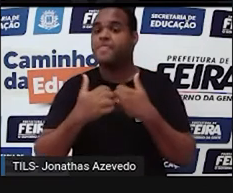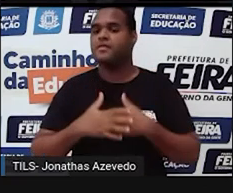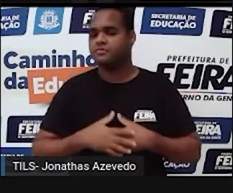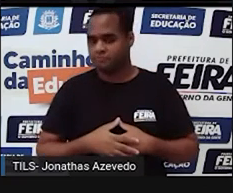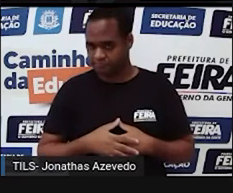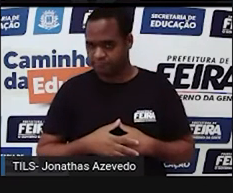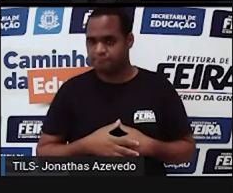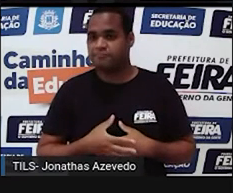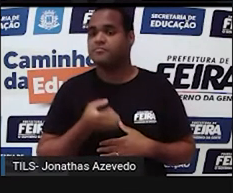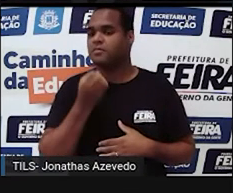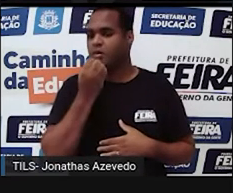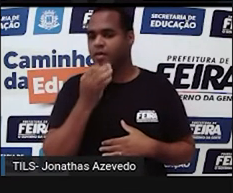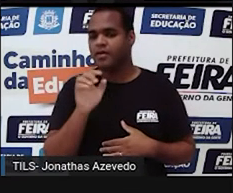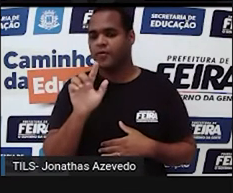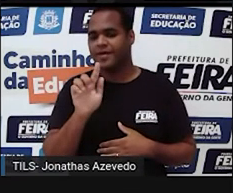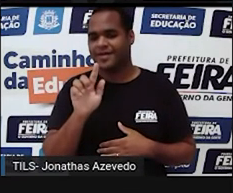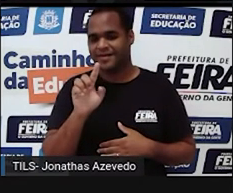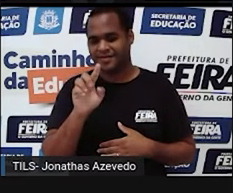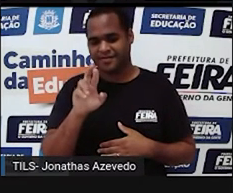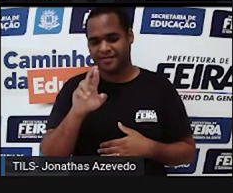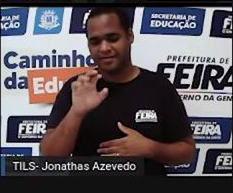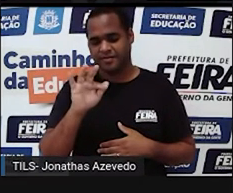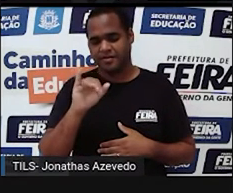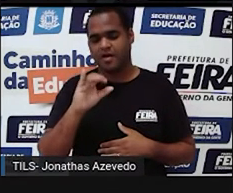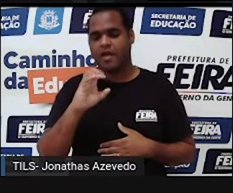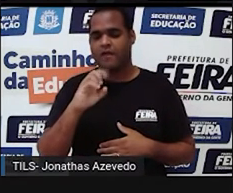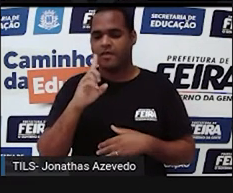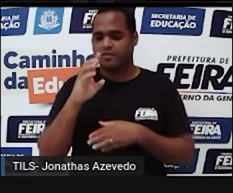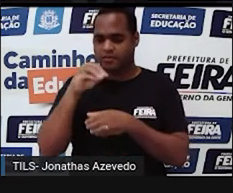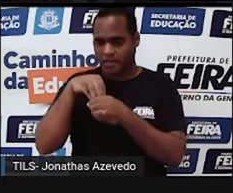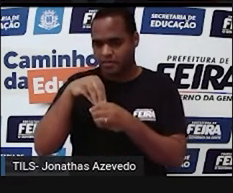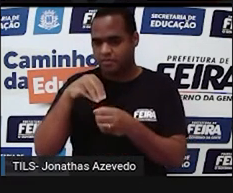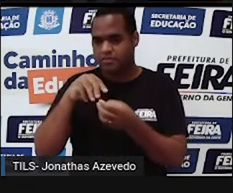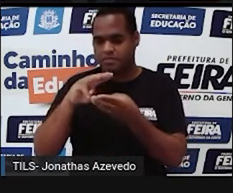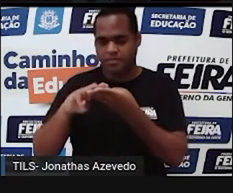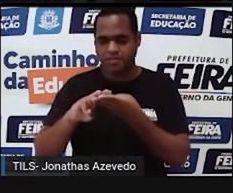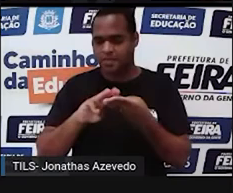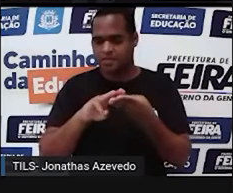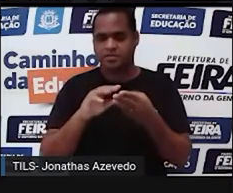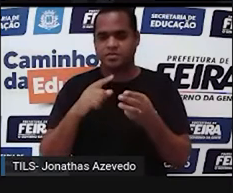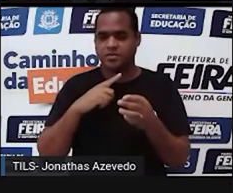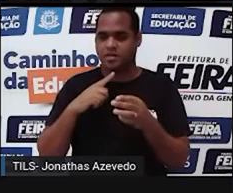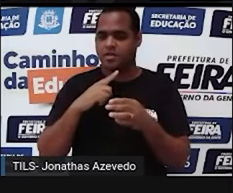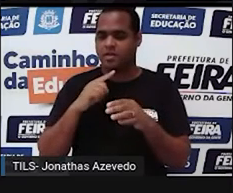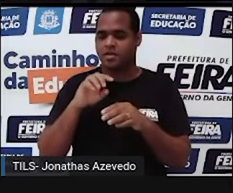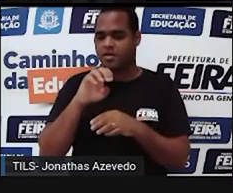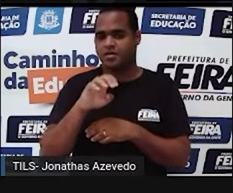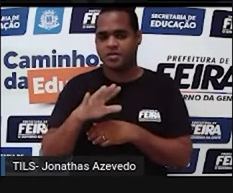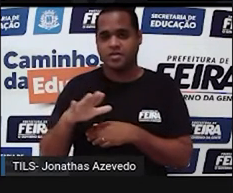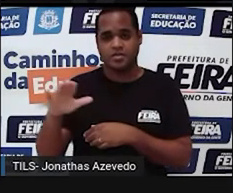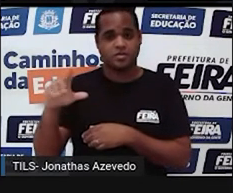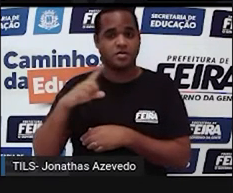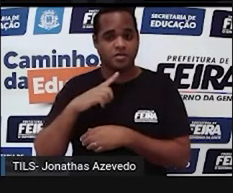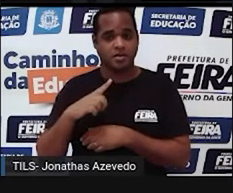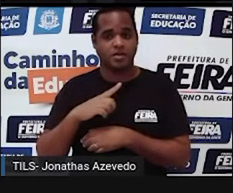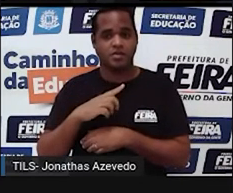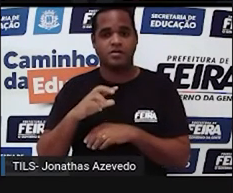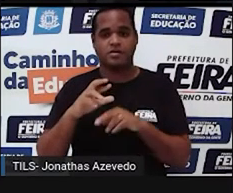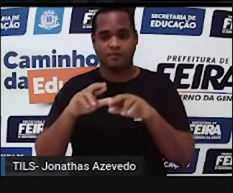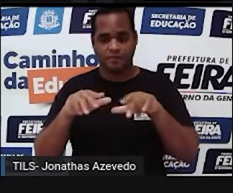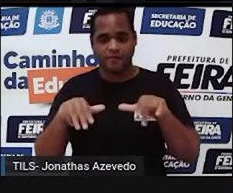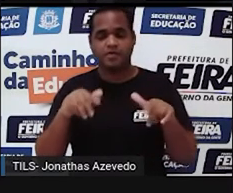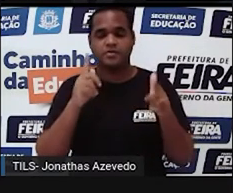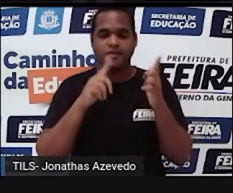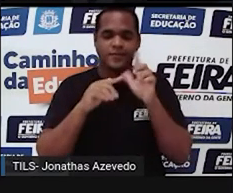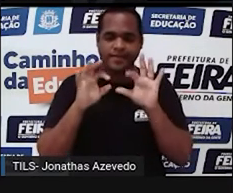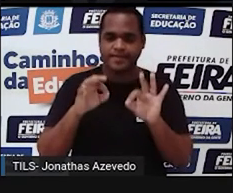os gráficos, eles estão dentro de uma parte da matemática chamada de estatística, certo? E essa